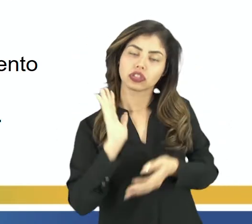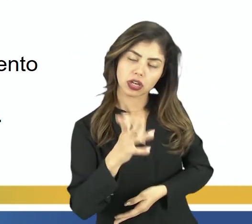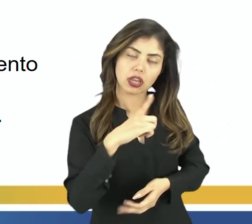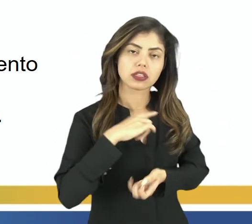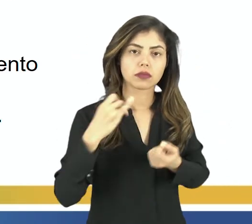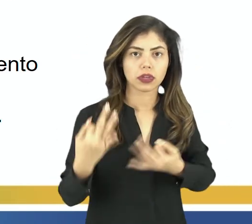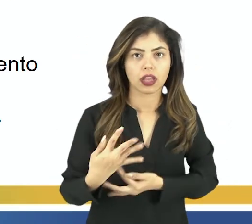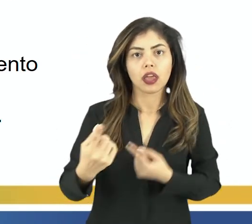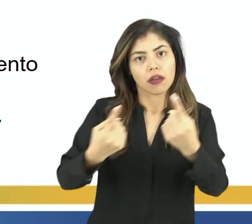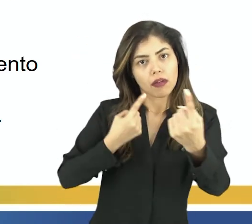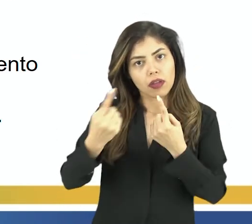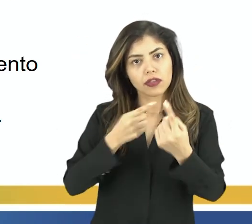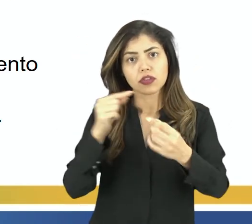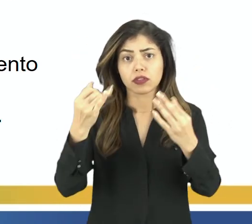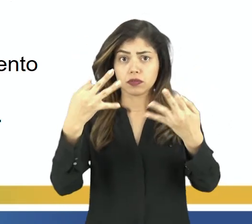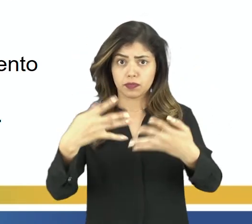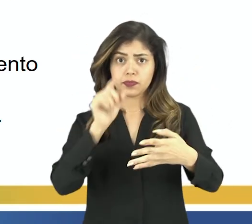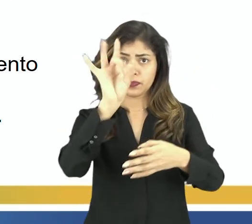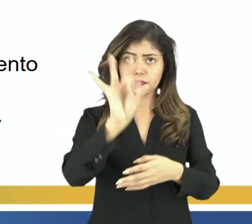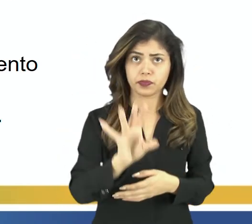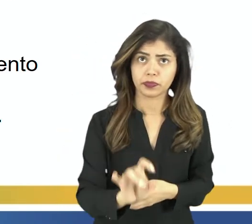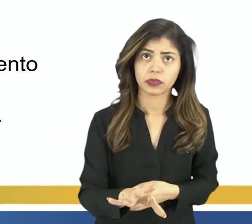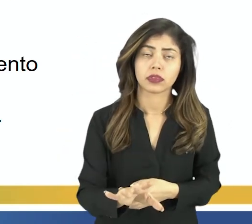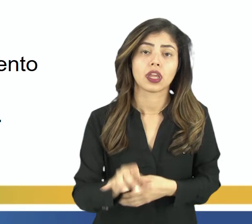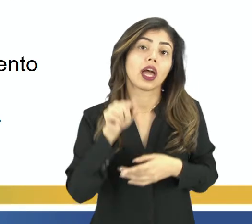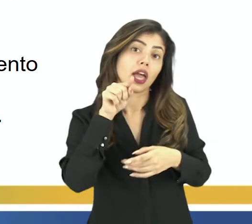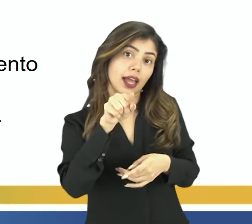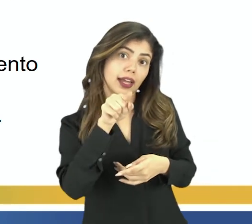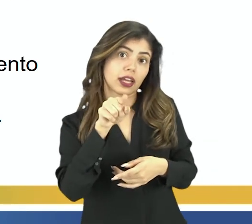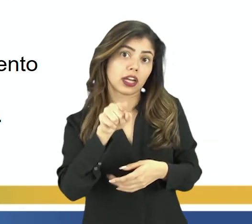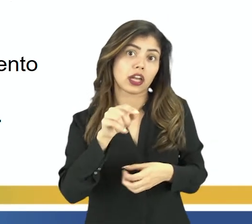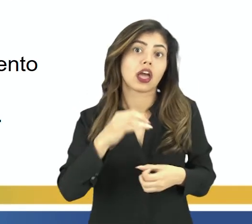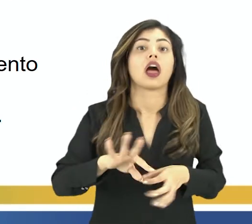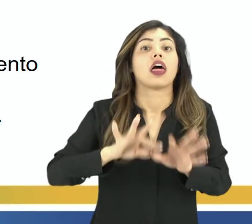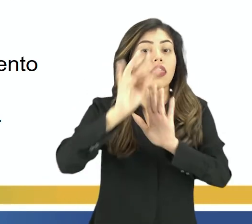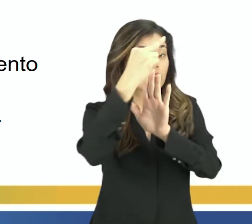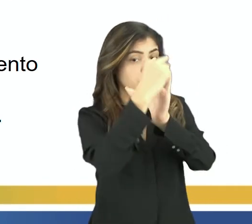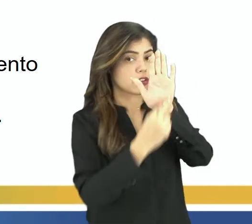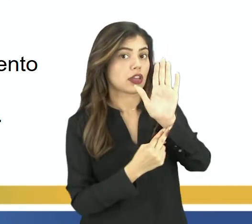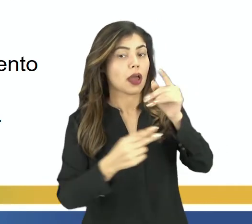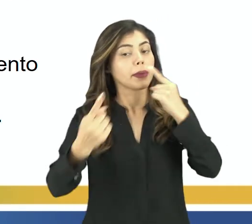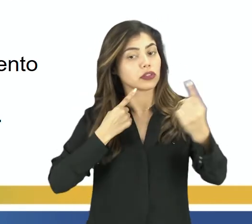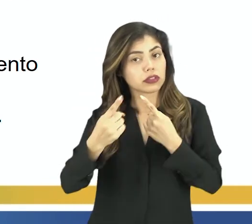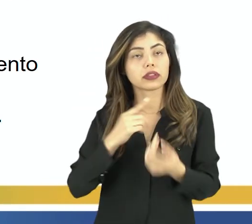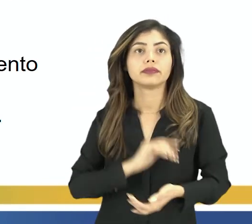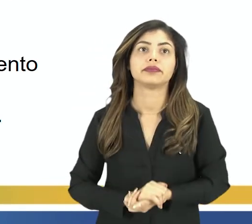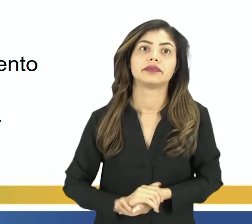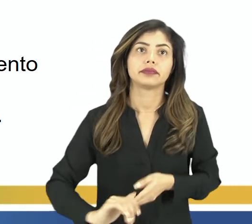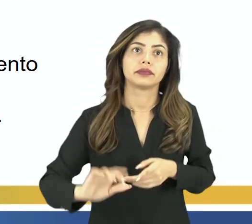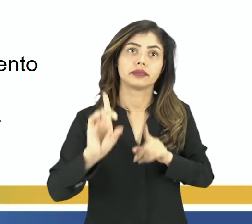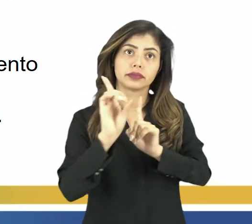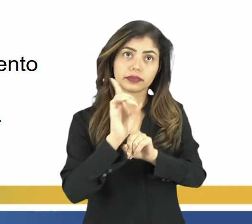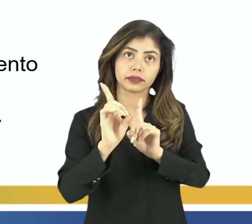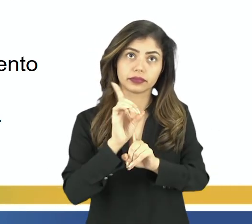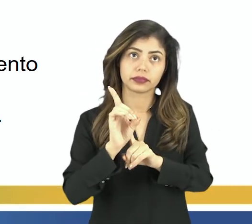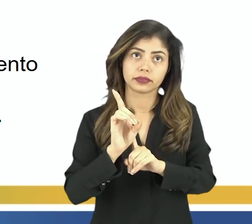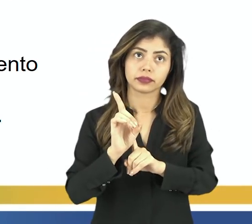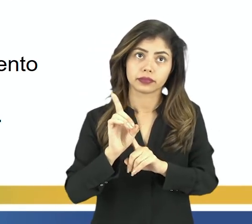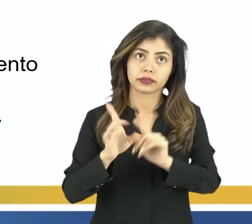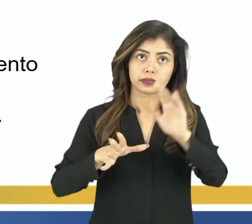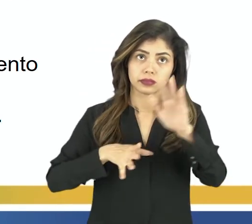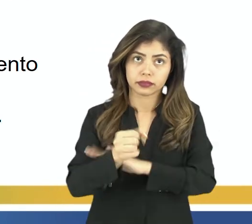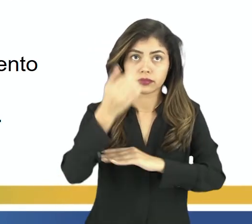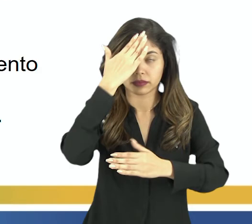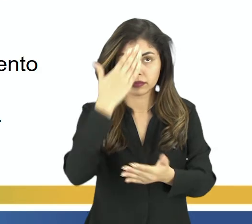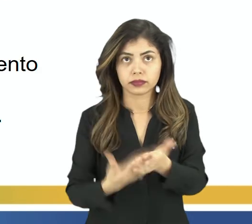gente não queira discutir essas coisas estão na ordem do dia para a discussão. Letra D, adotar a